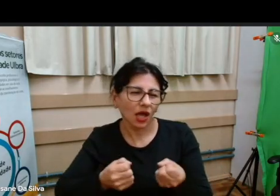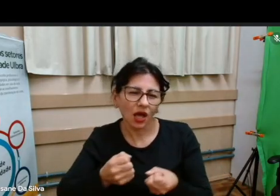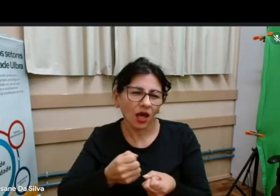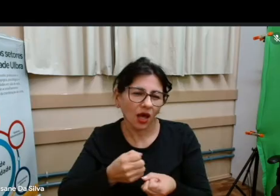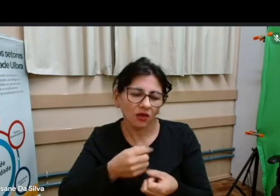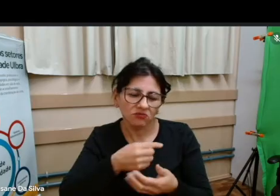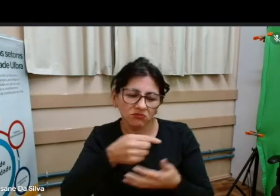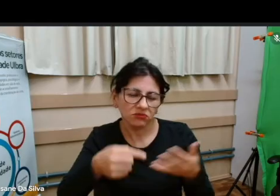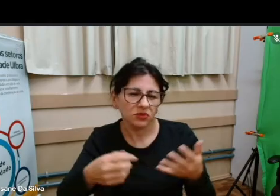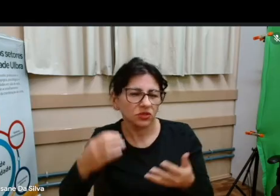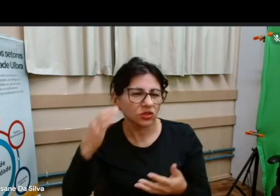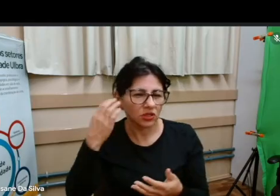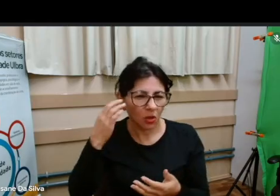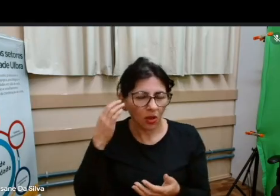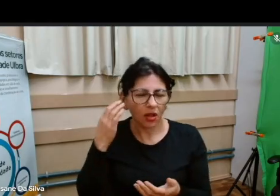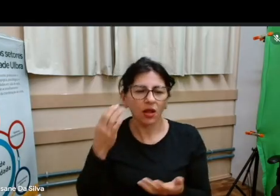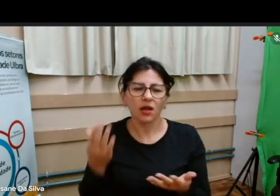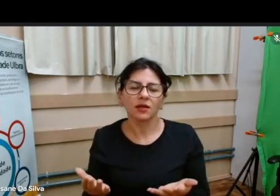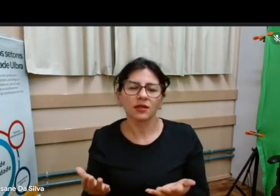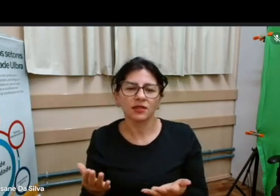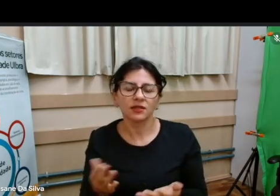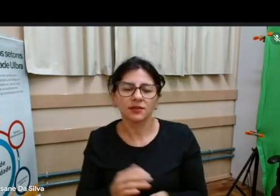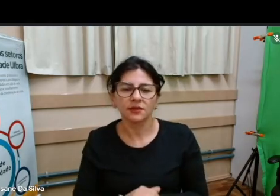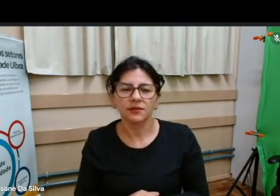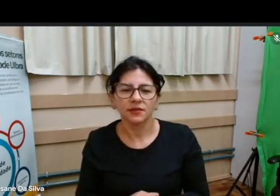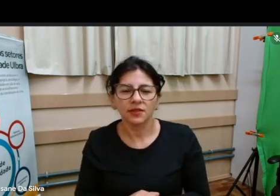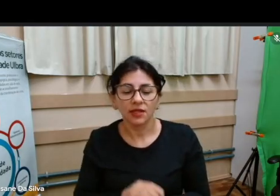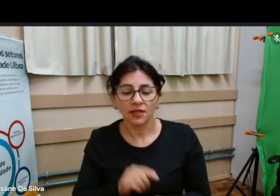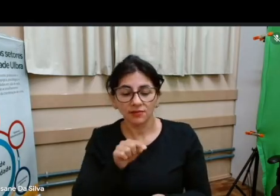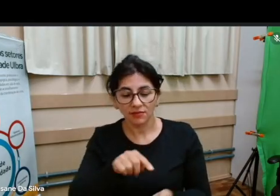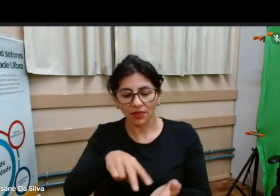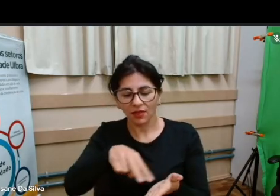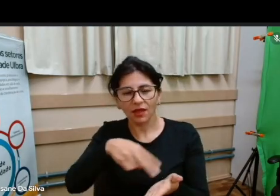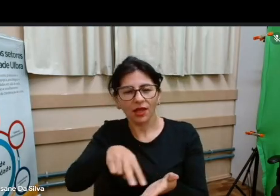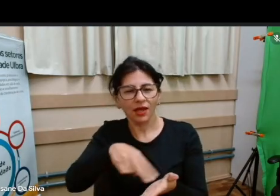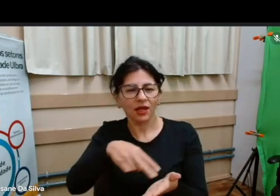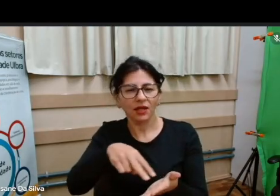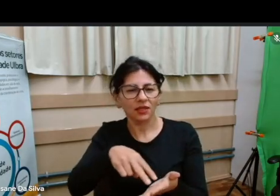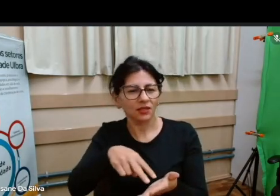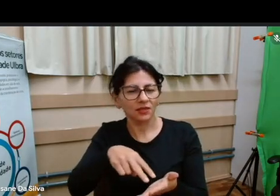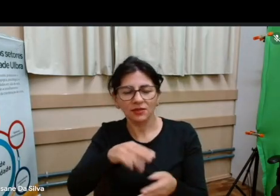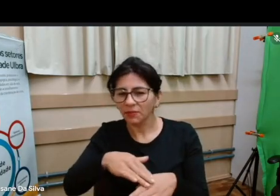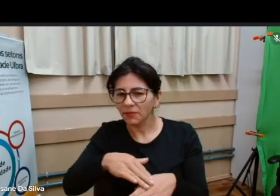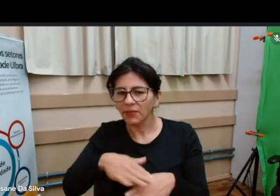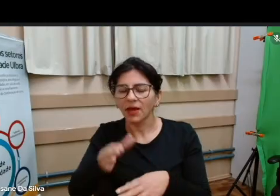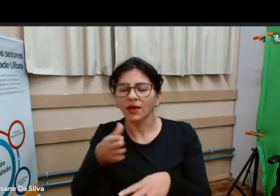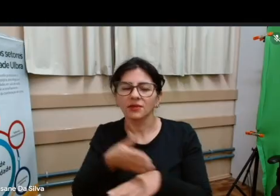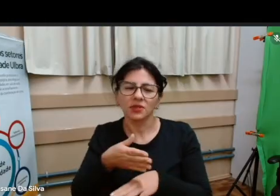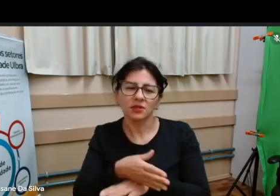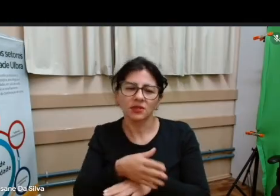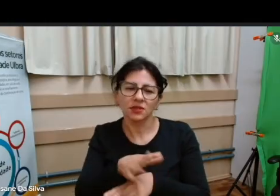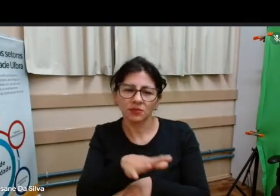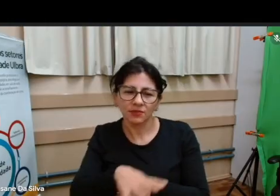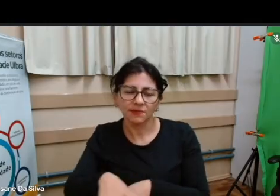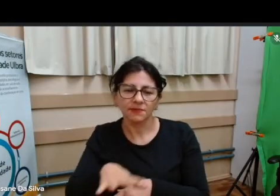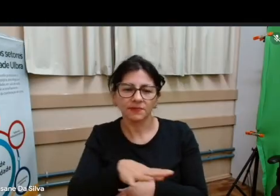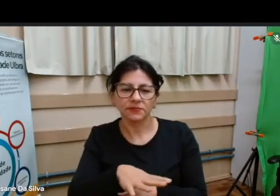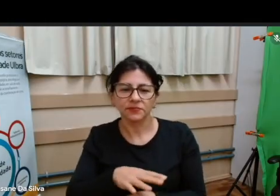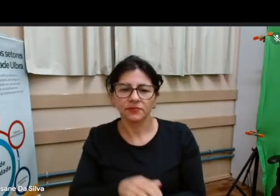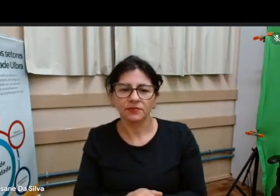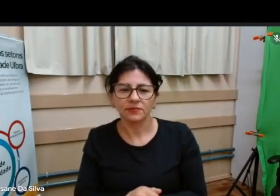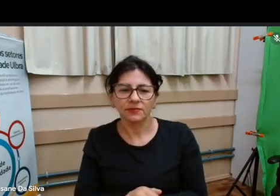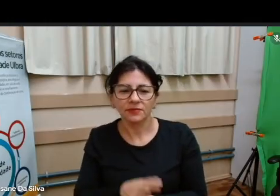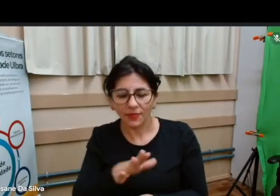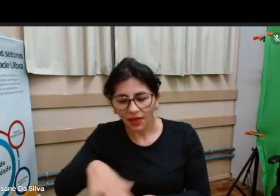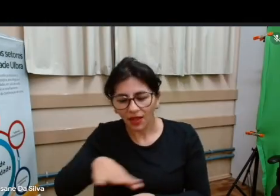de celular ã e e a dança tá cada vez mais presente na na nesses